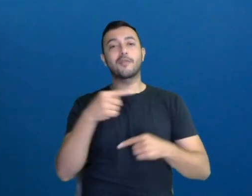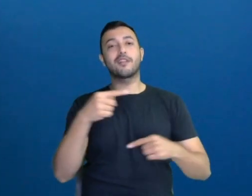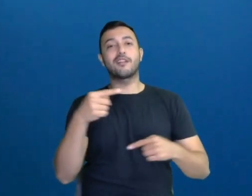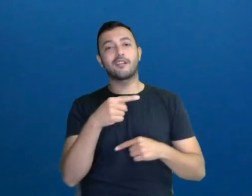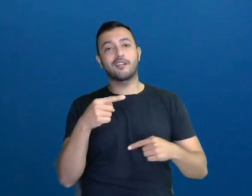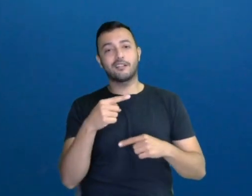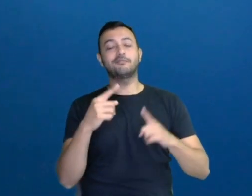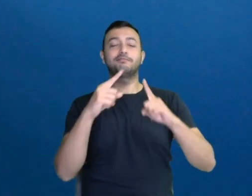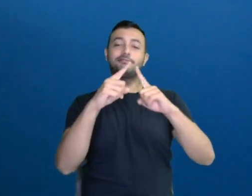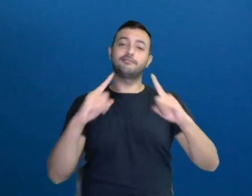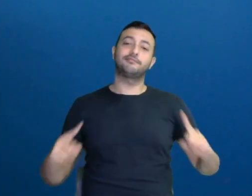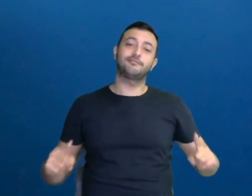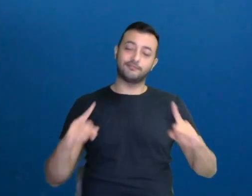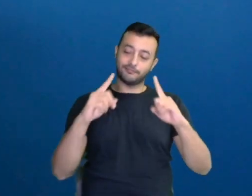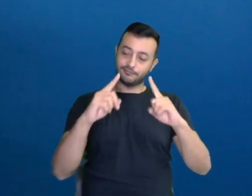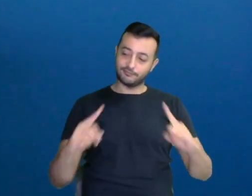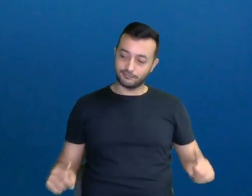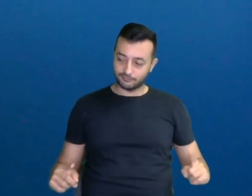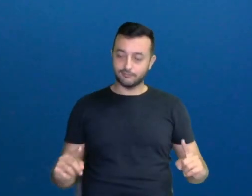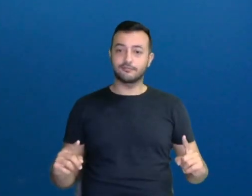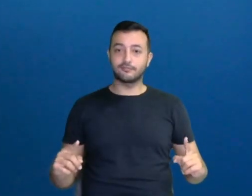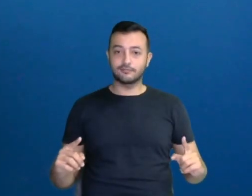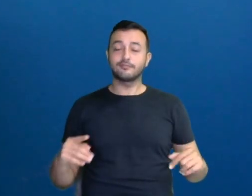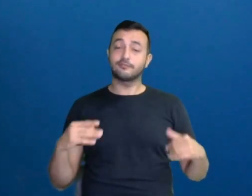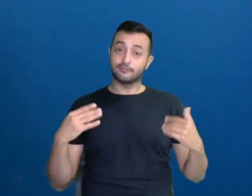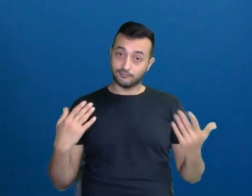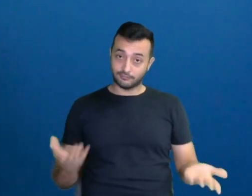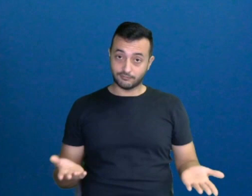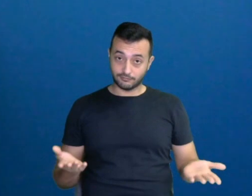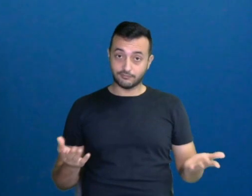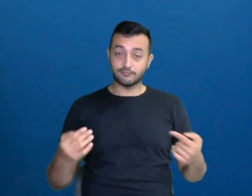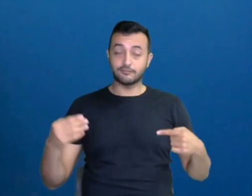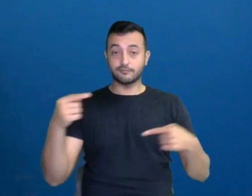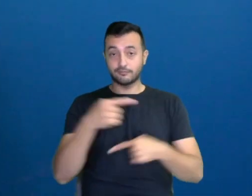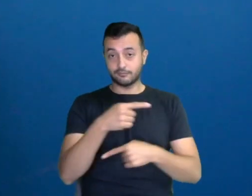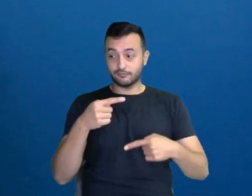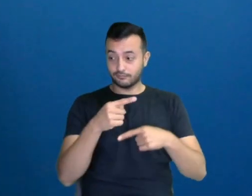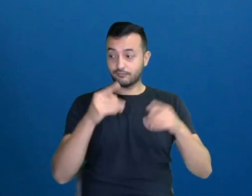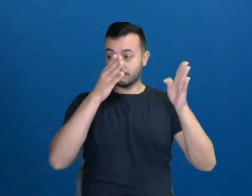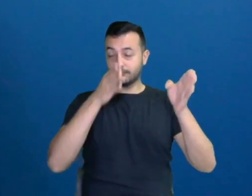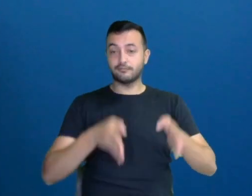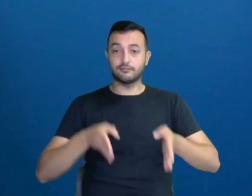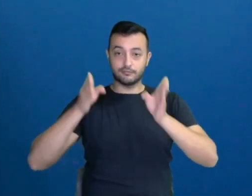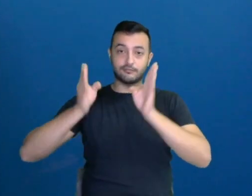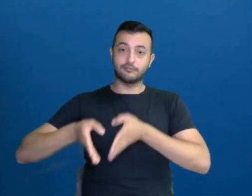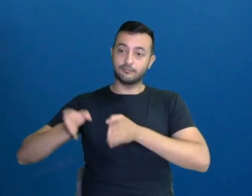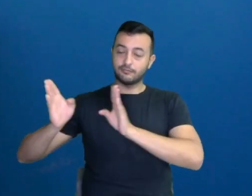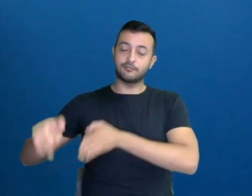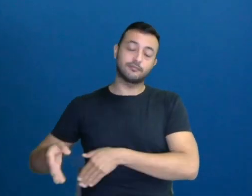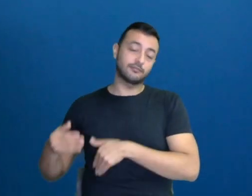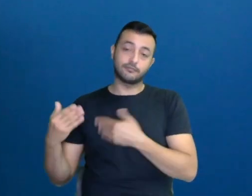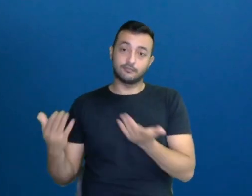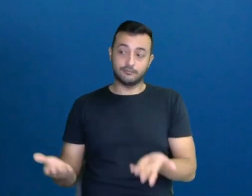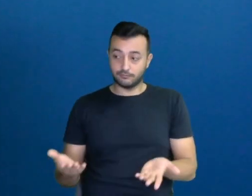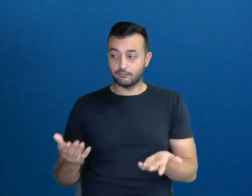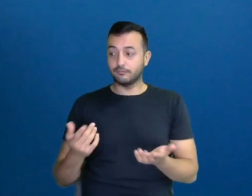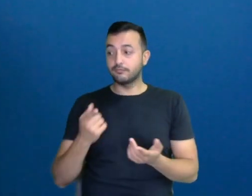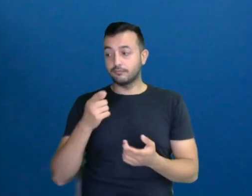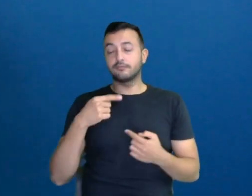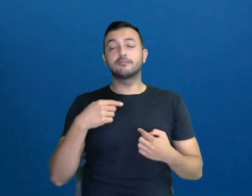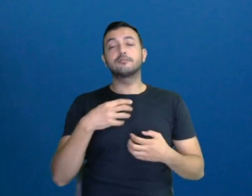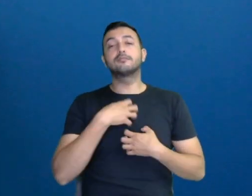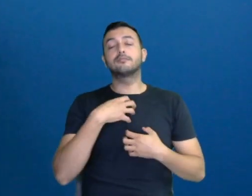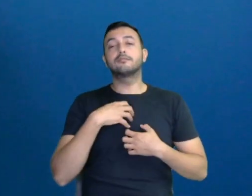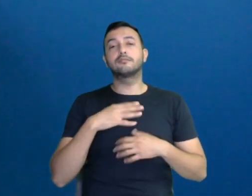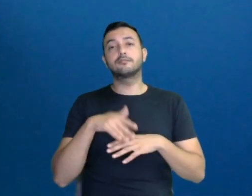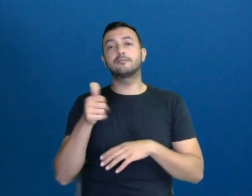paralelas, e aqui são as nossas transversais. Então, você vai montar a proporção que for mais conveniente para você. Você